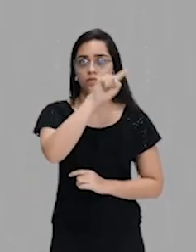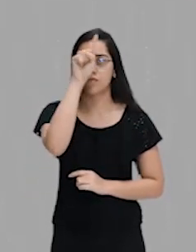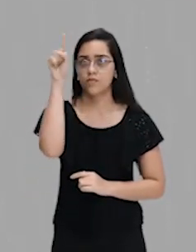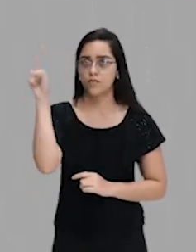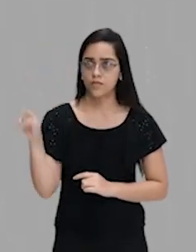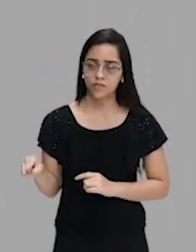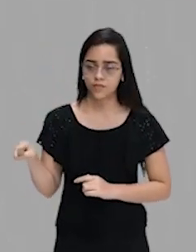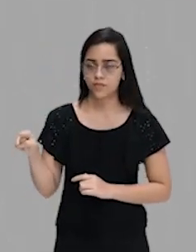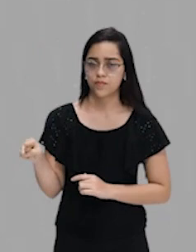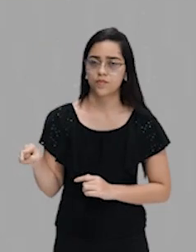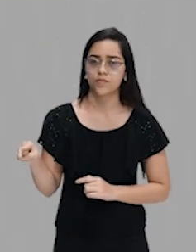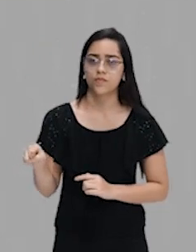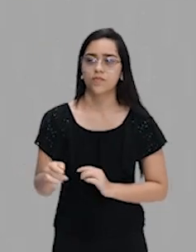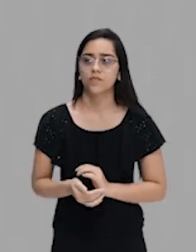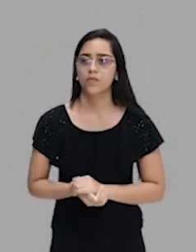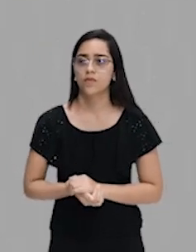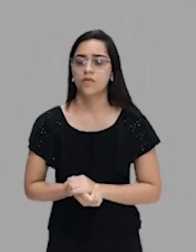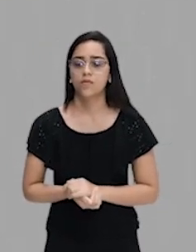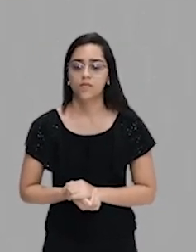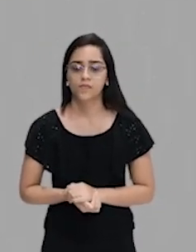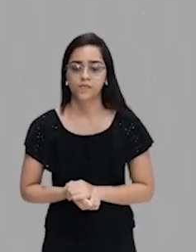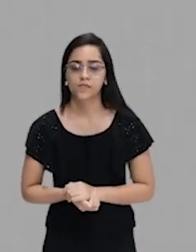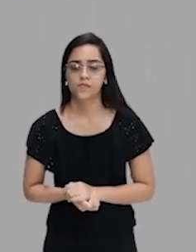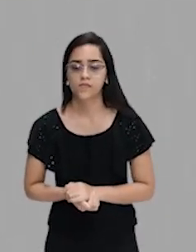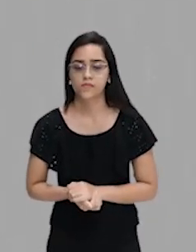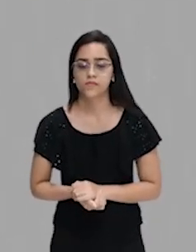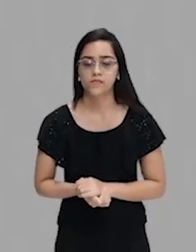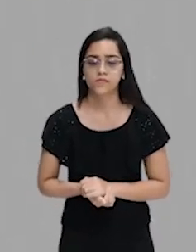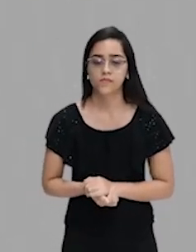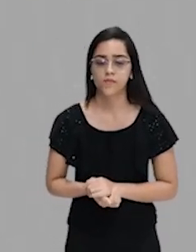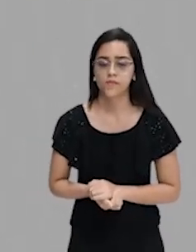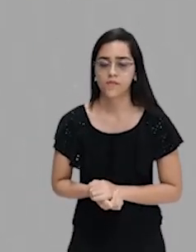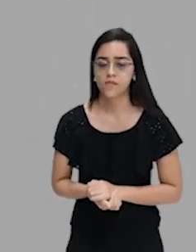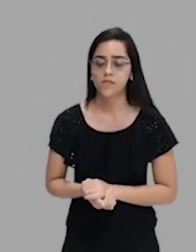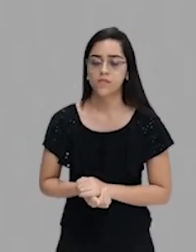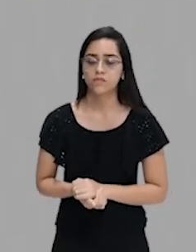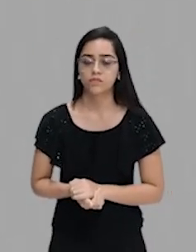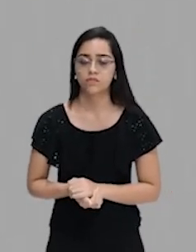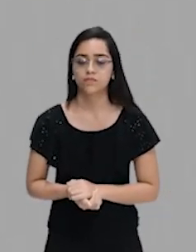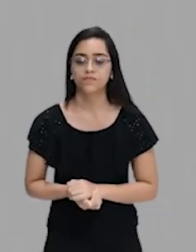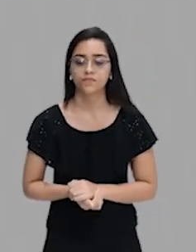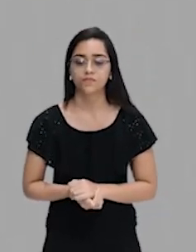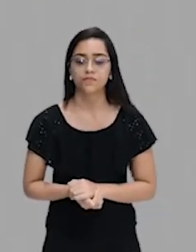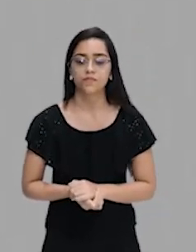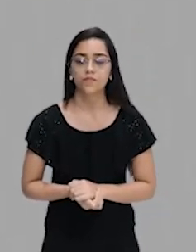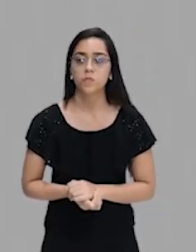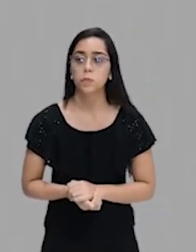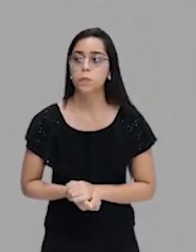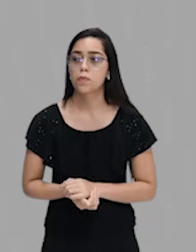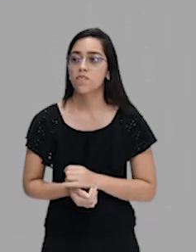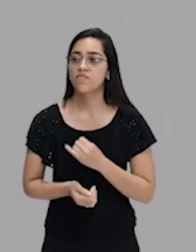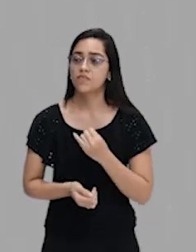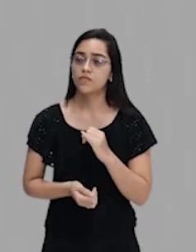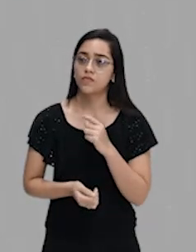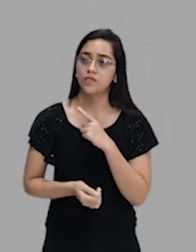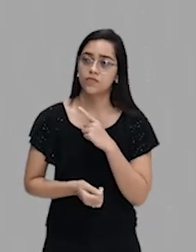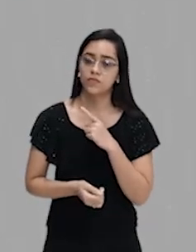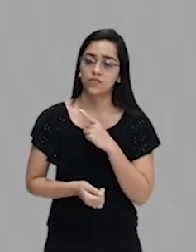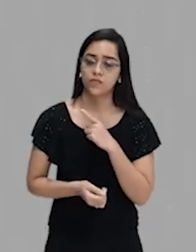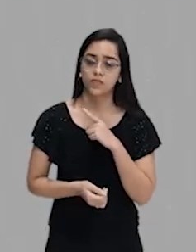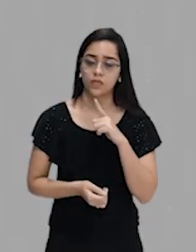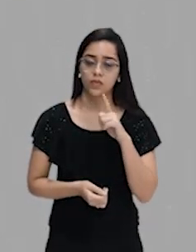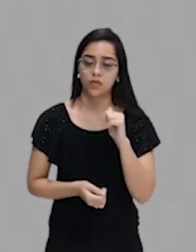meio círculo ali completo, certinho, sem uma angulação. Ok? E se está lá na